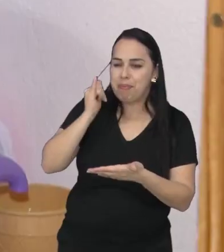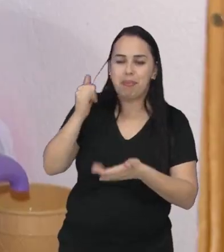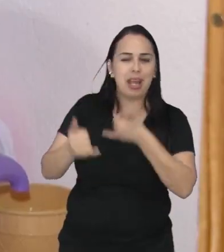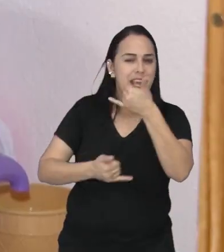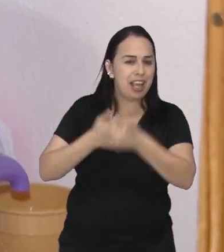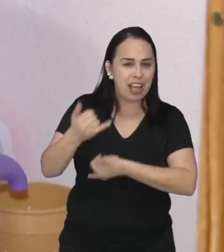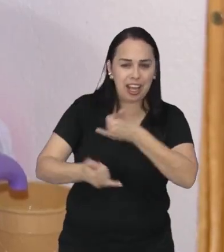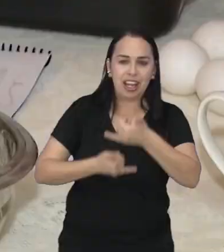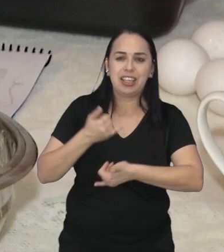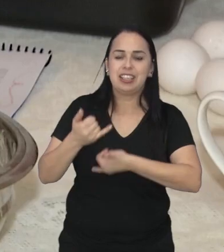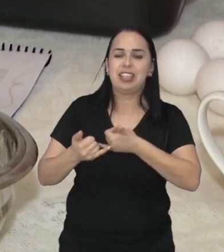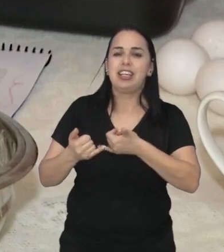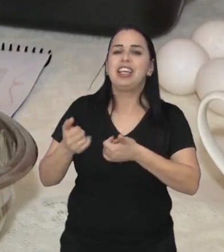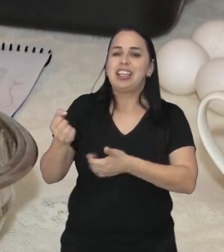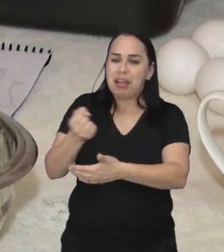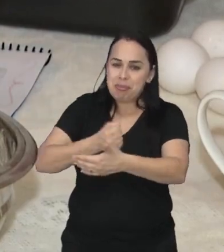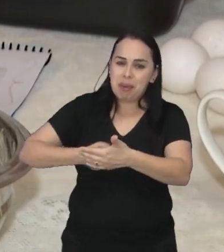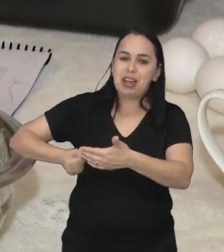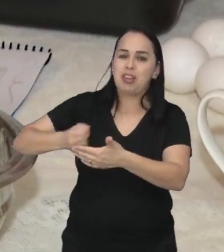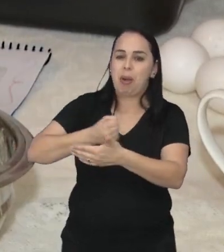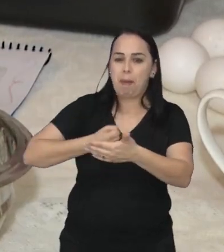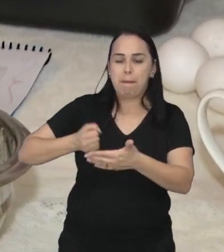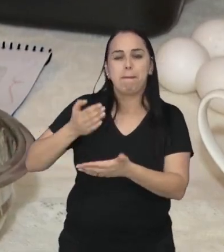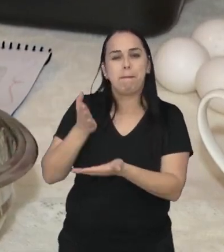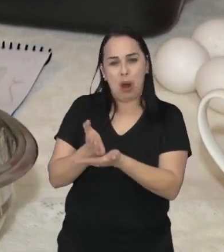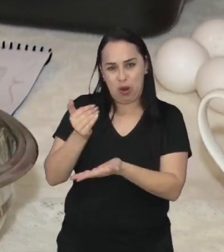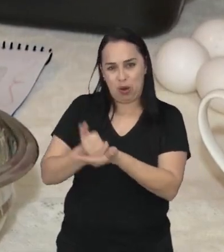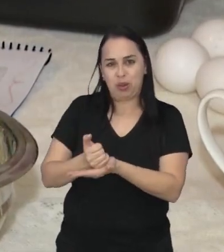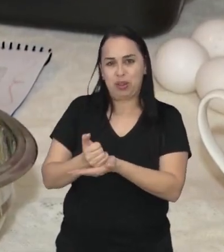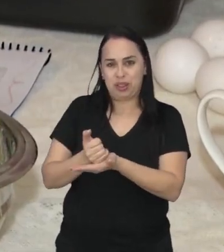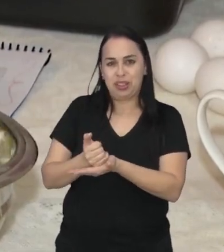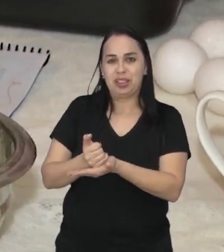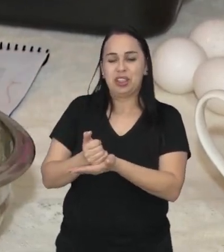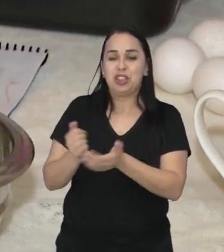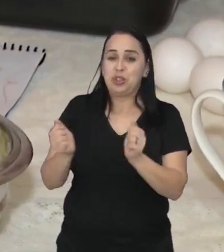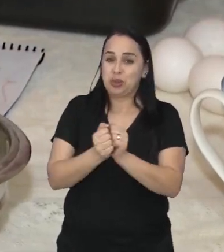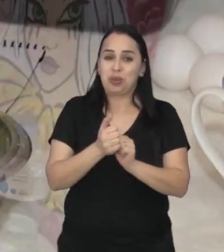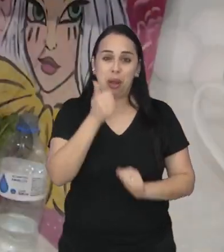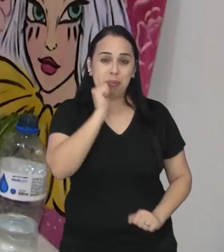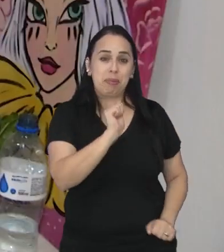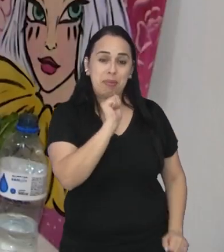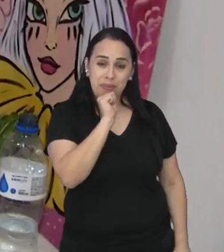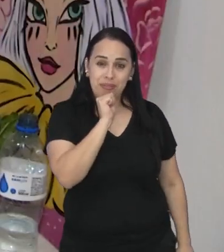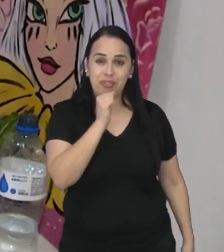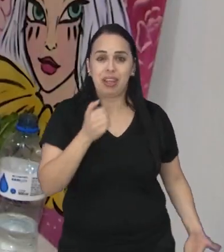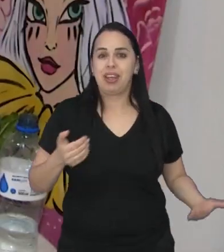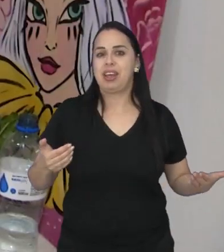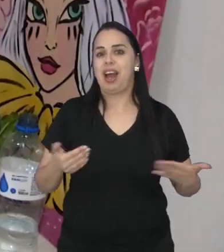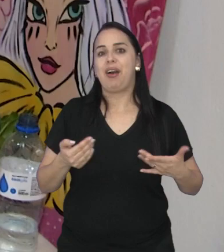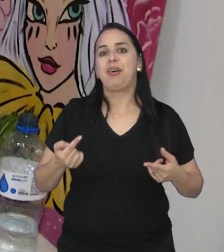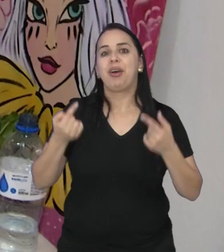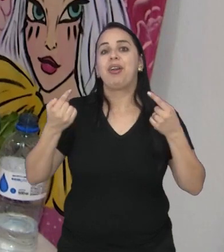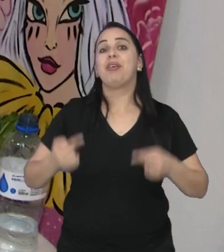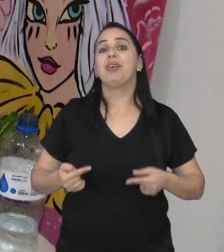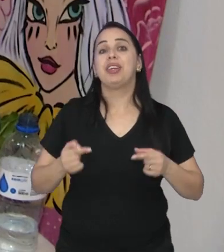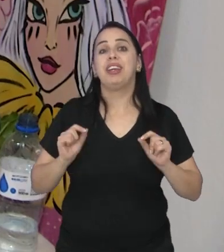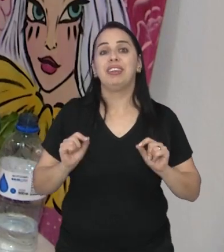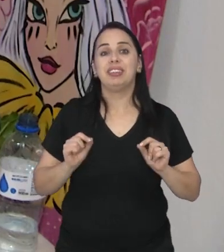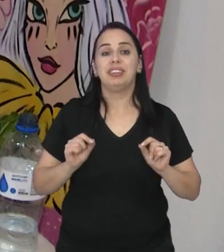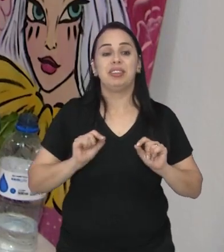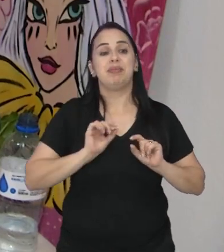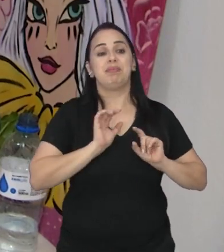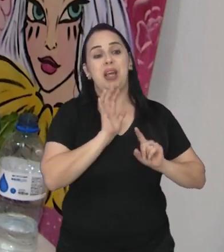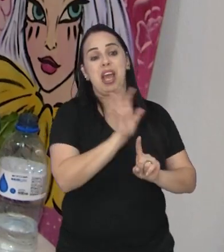histórias, brinca muito e faz a receita do bolo da personagem Lulu com a mãe. E agora o desafio é levar